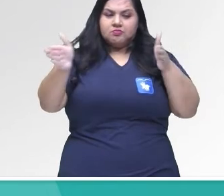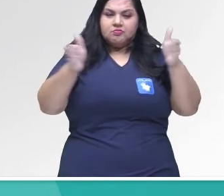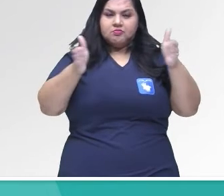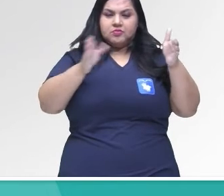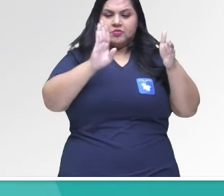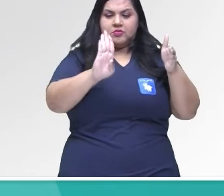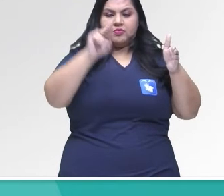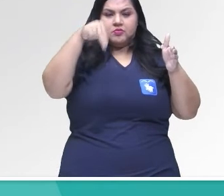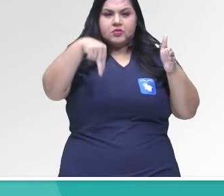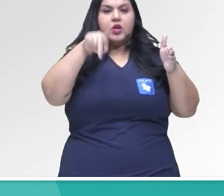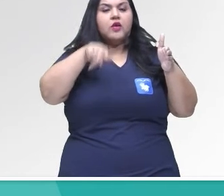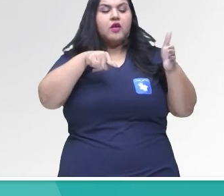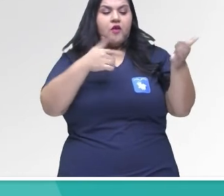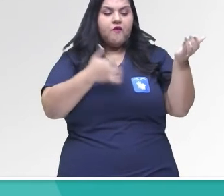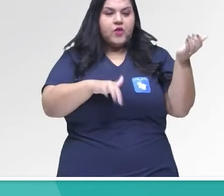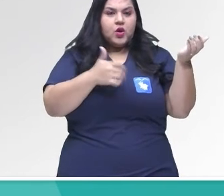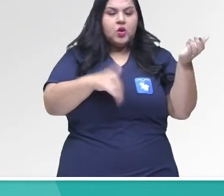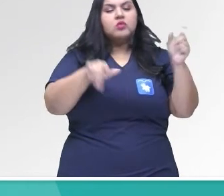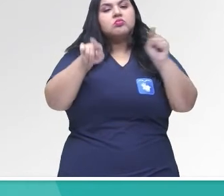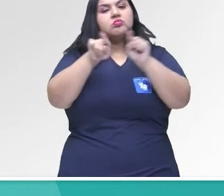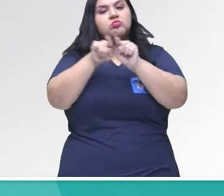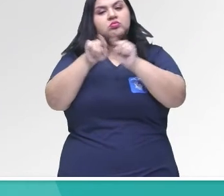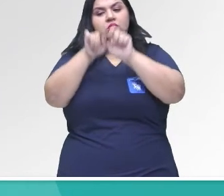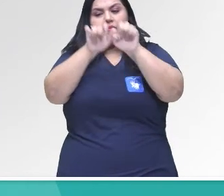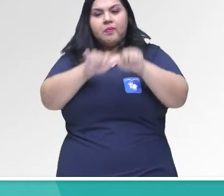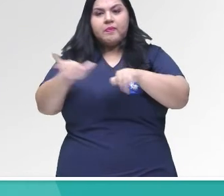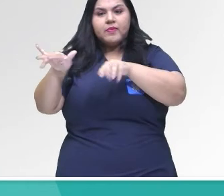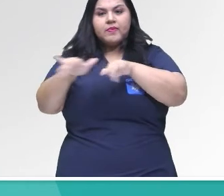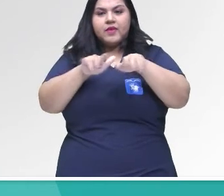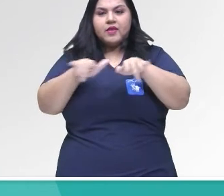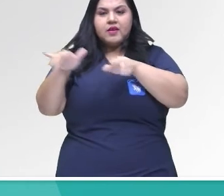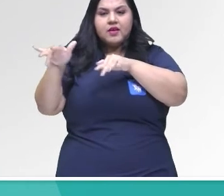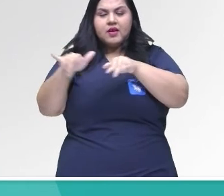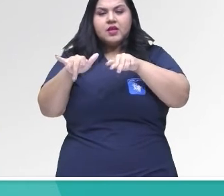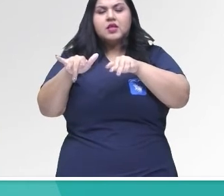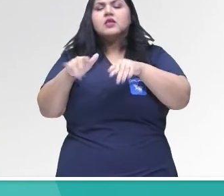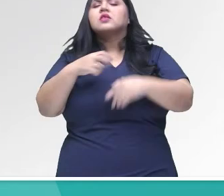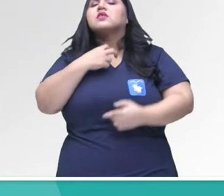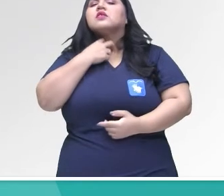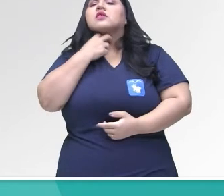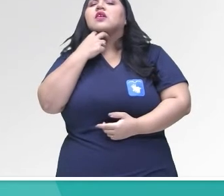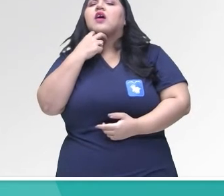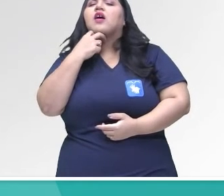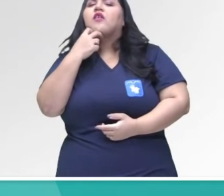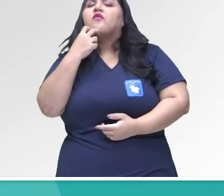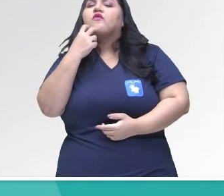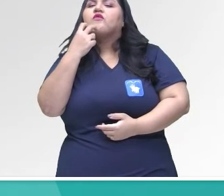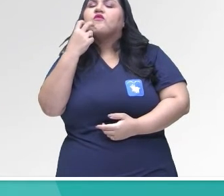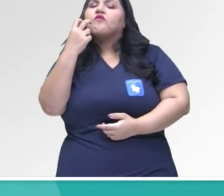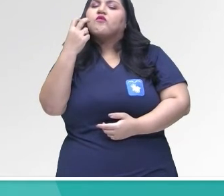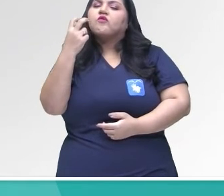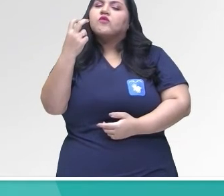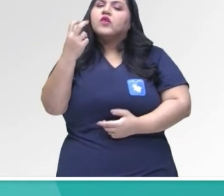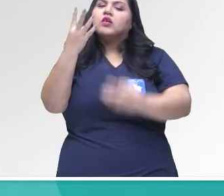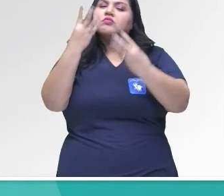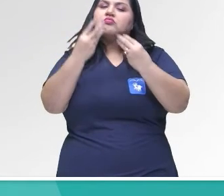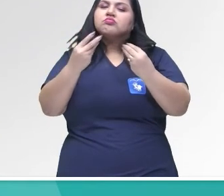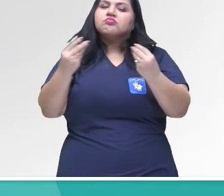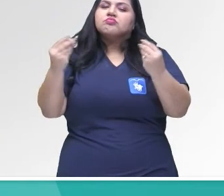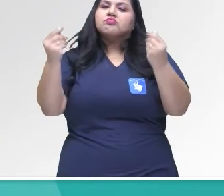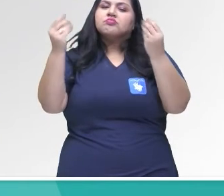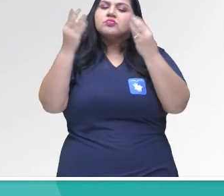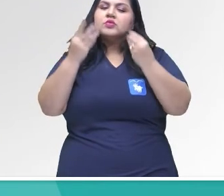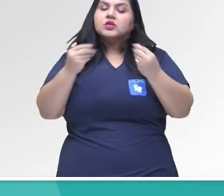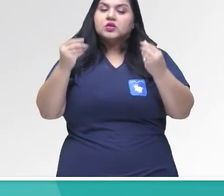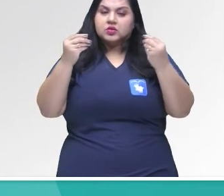Bossa Nova eram o violão e o piano, e a voz bem suave, né? Então, o violão